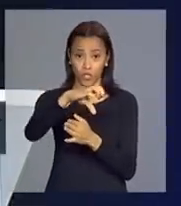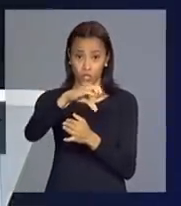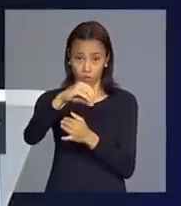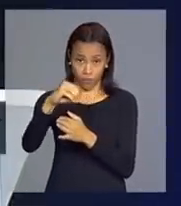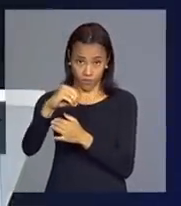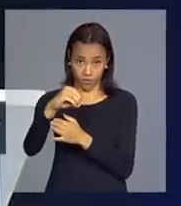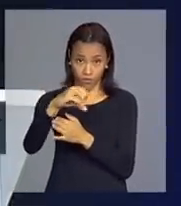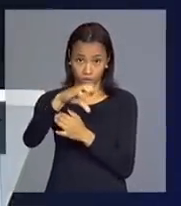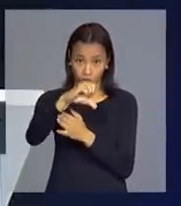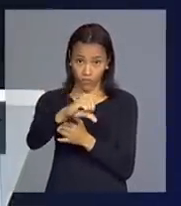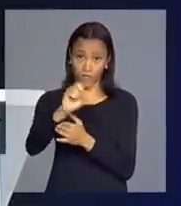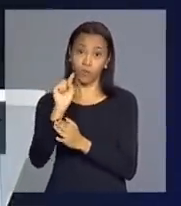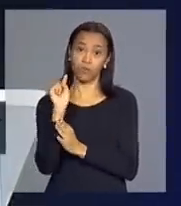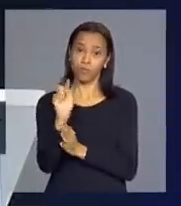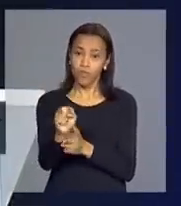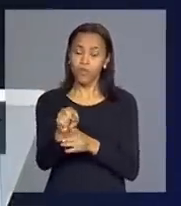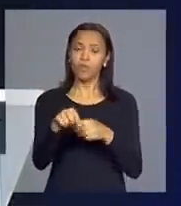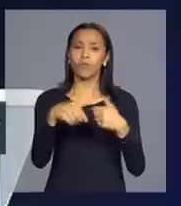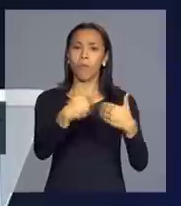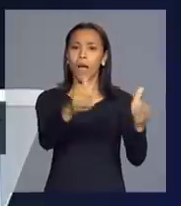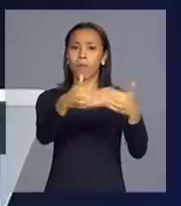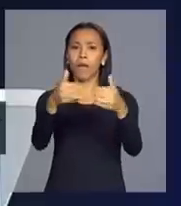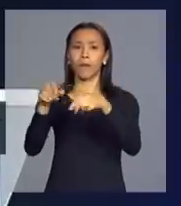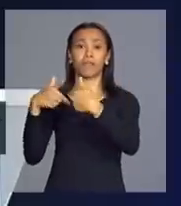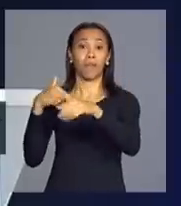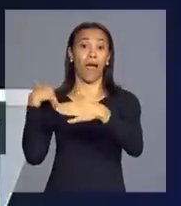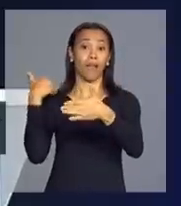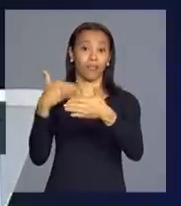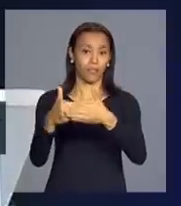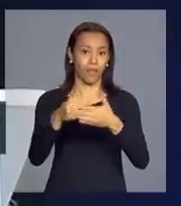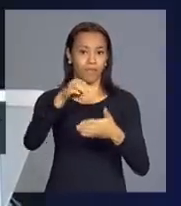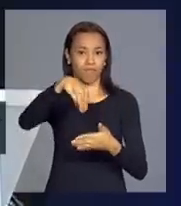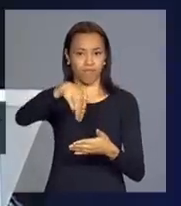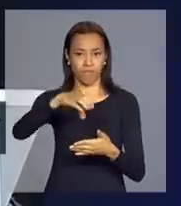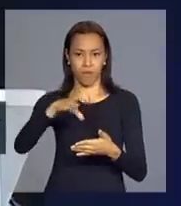900 mil empregos até março.